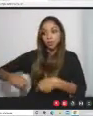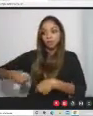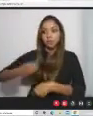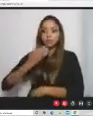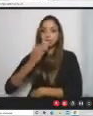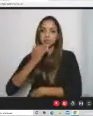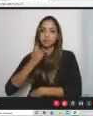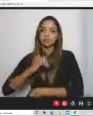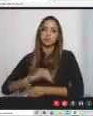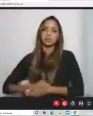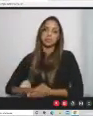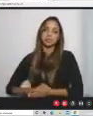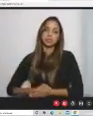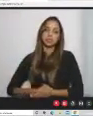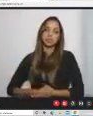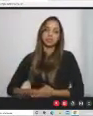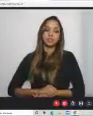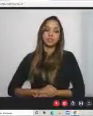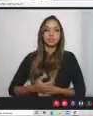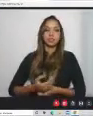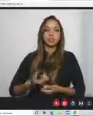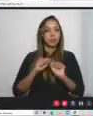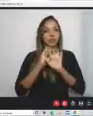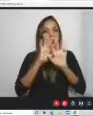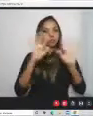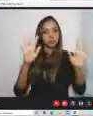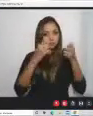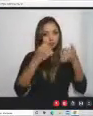que há mais de 2 meses